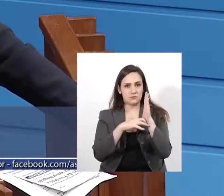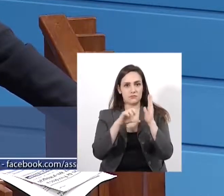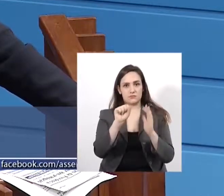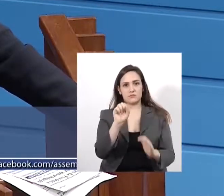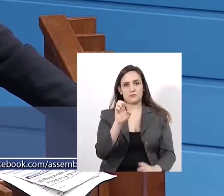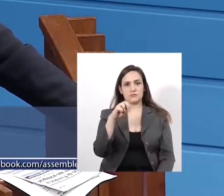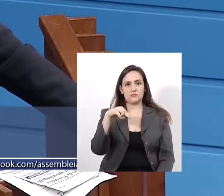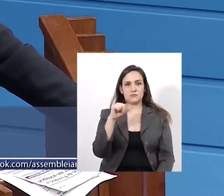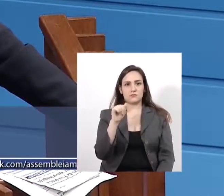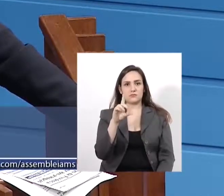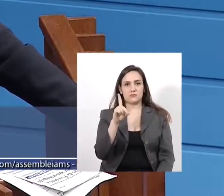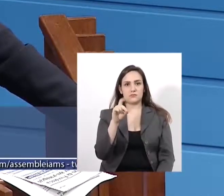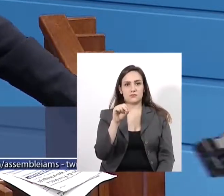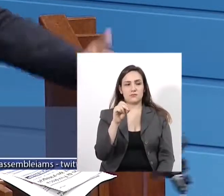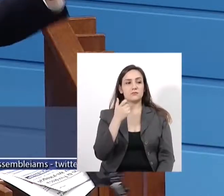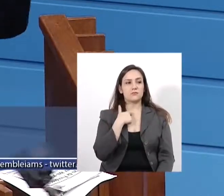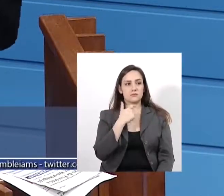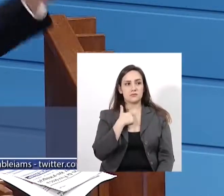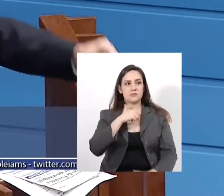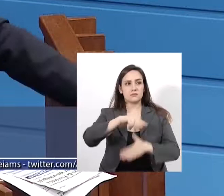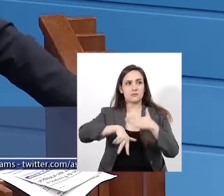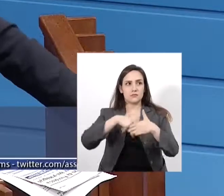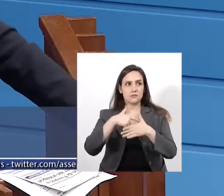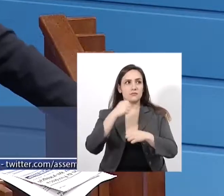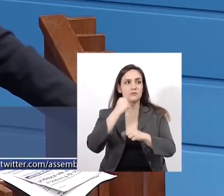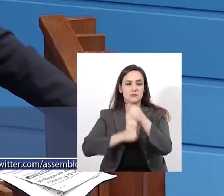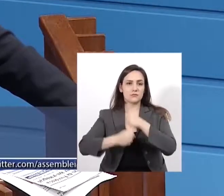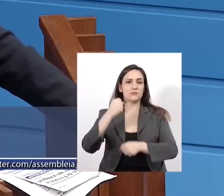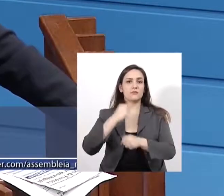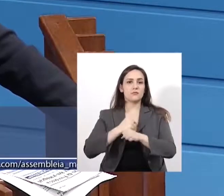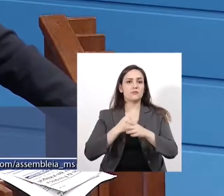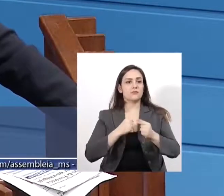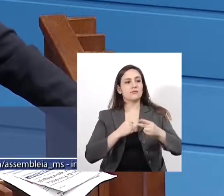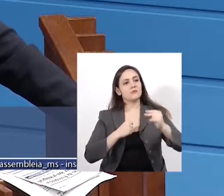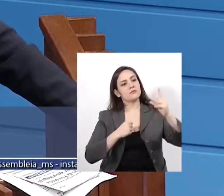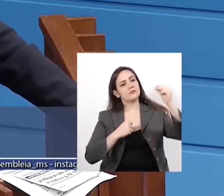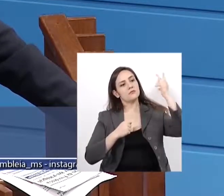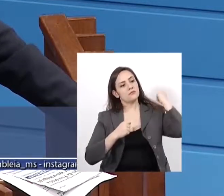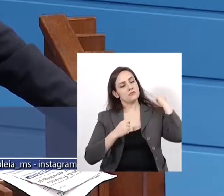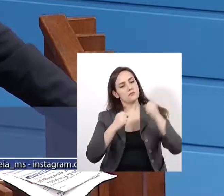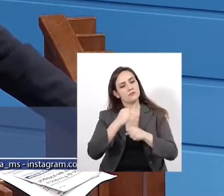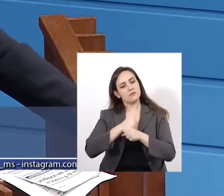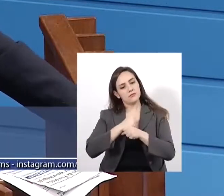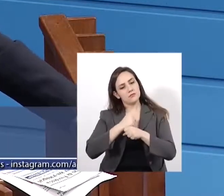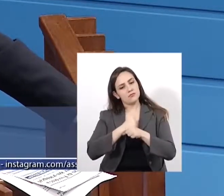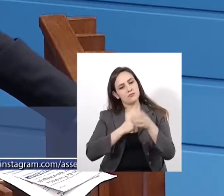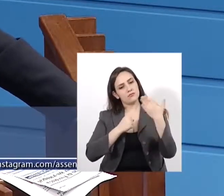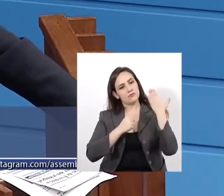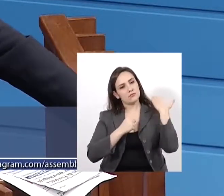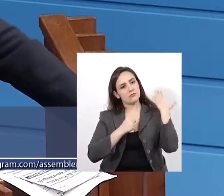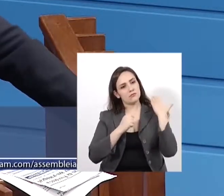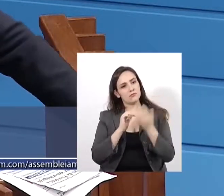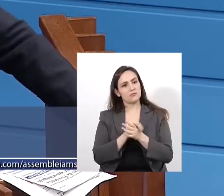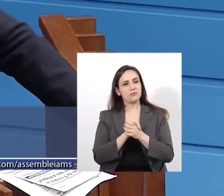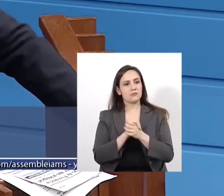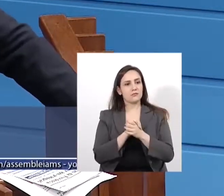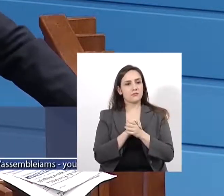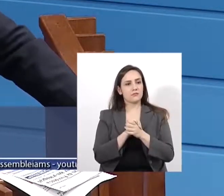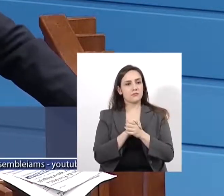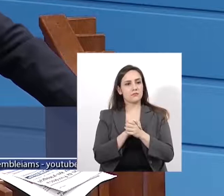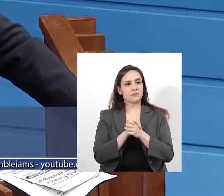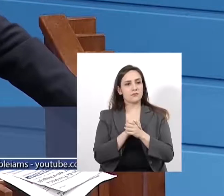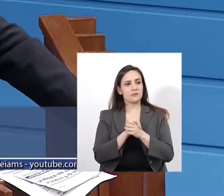Eu ocupei esta tribuna em anos anteriores várias vezes para falar